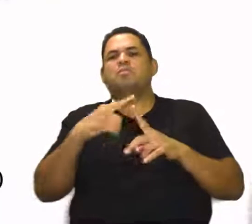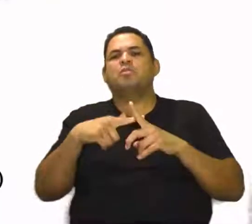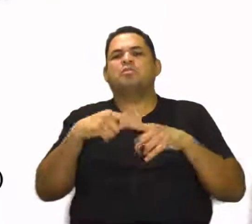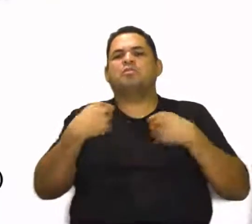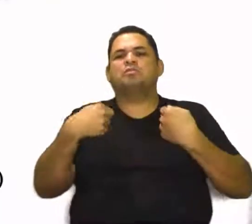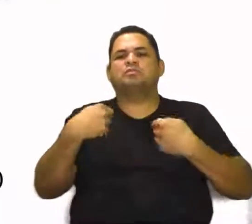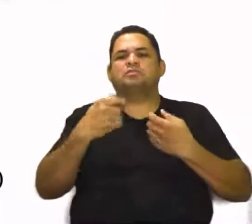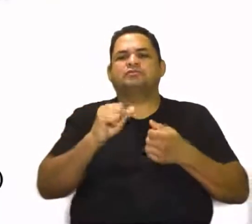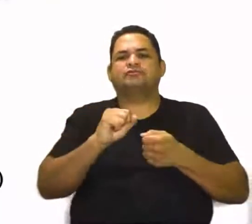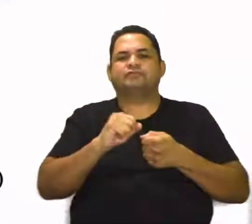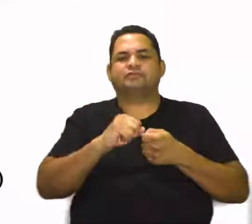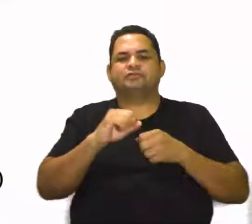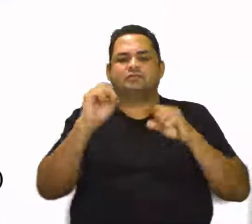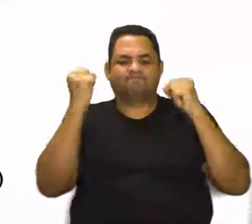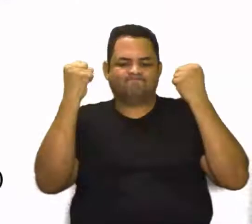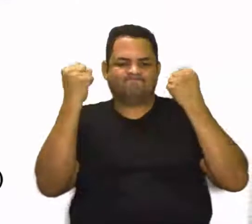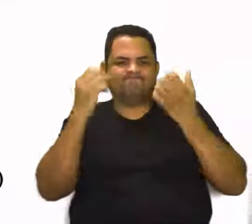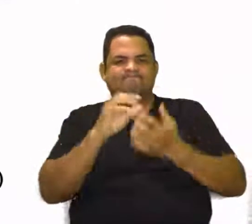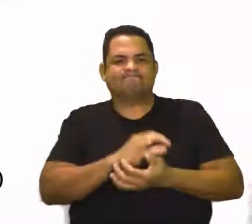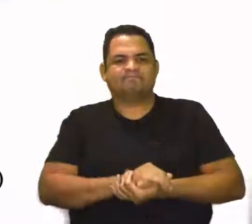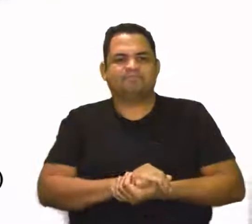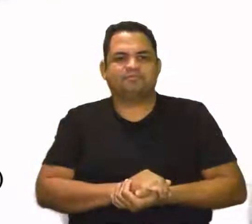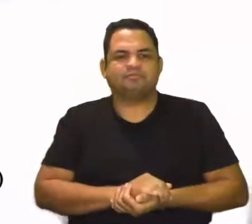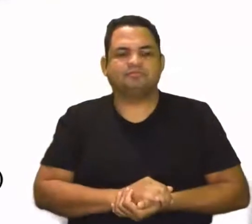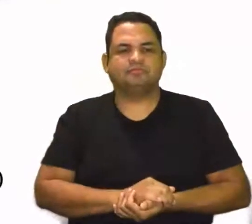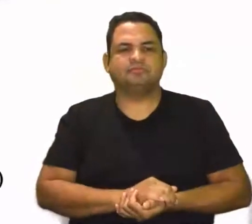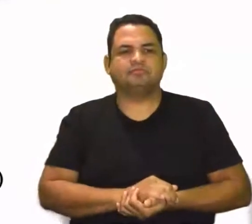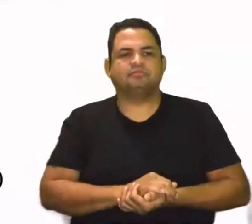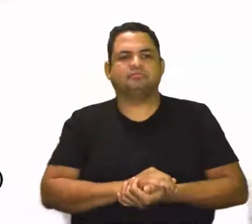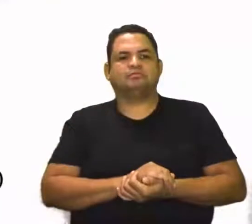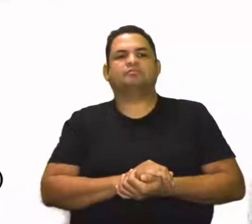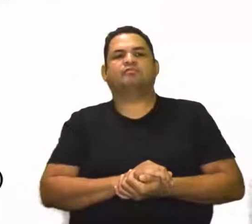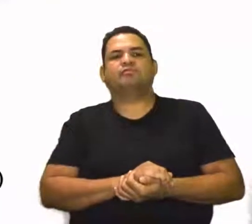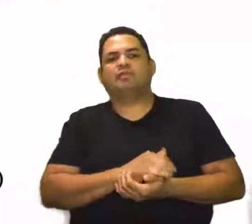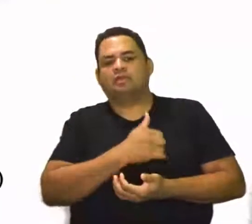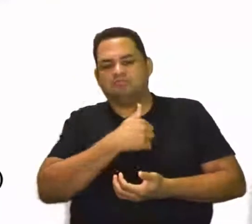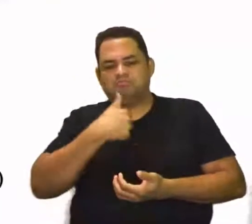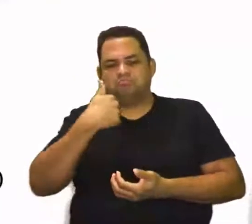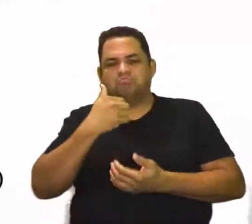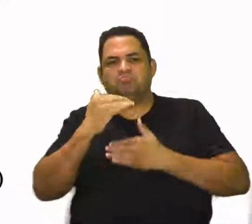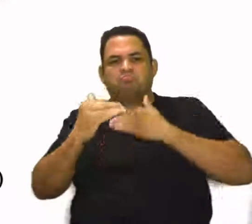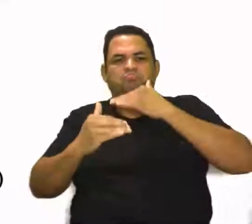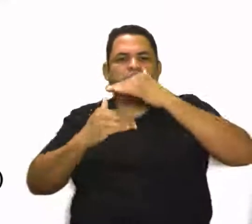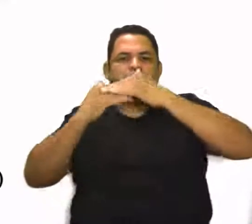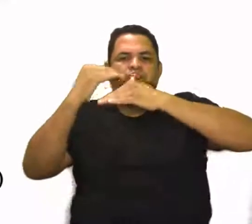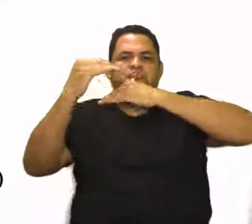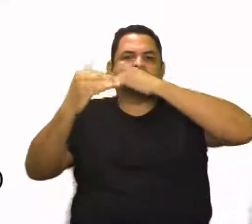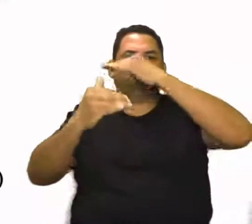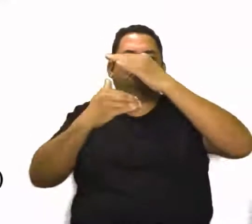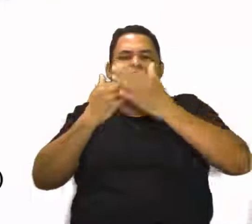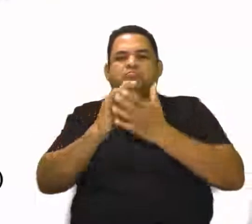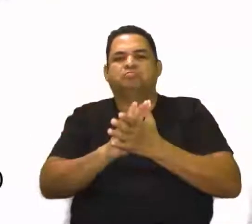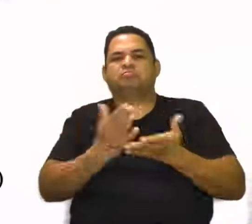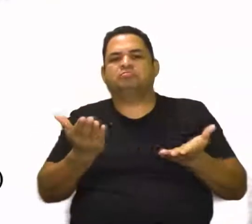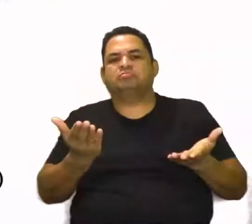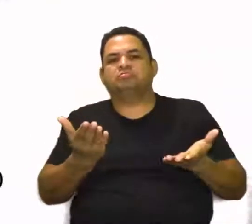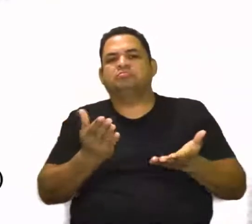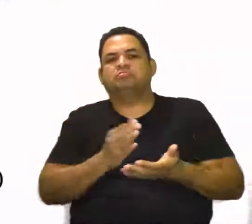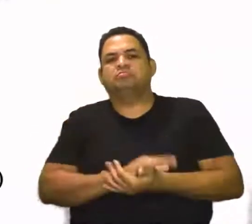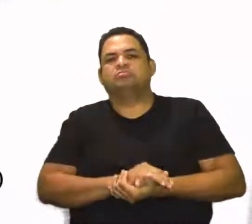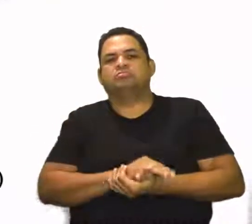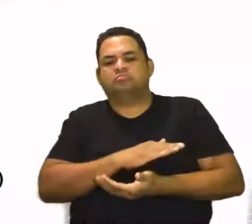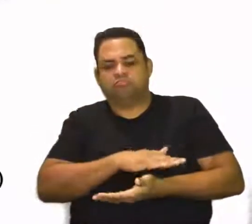devo fazer atividade física? Então, a atividade física vai me ajudar no meu crescimento e desenvolvimento, no crescimento e